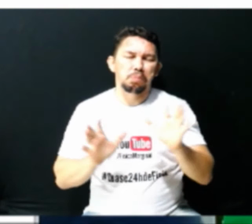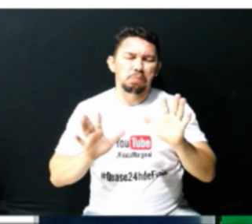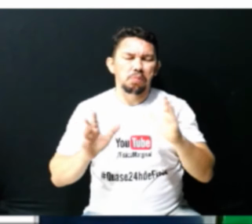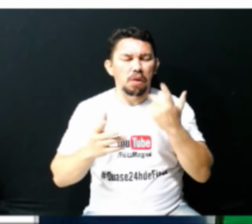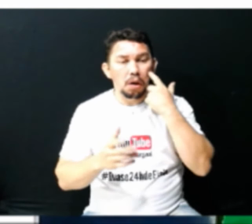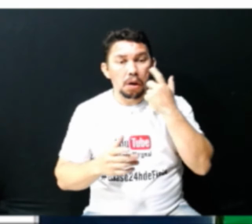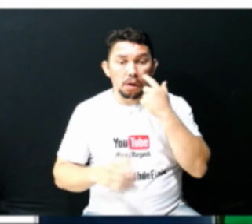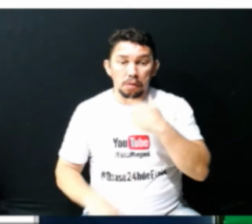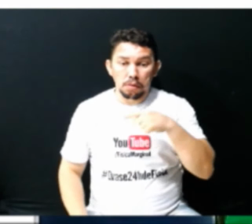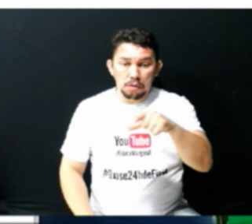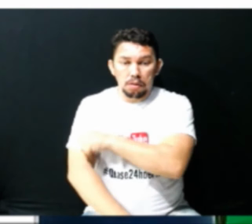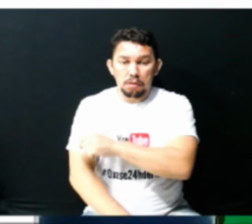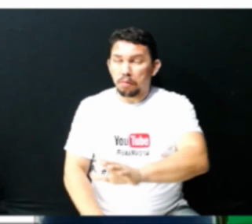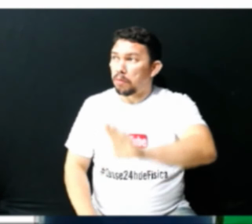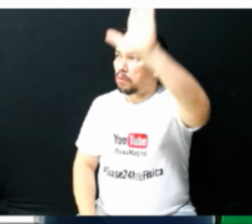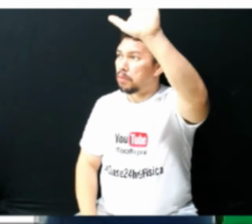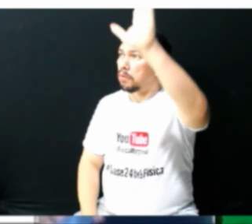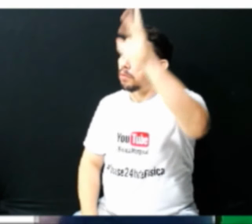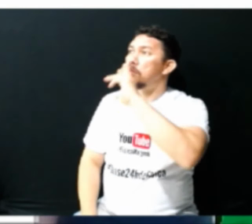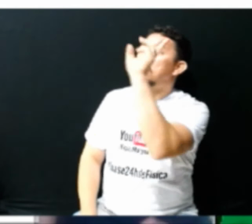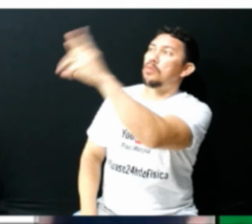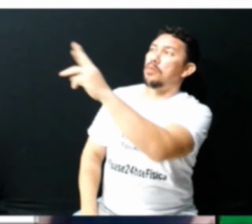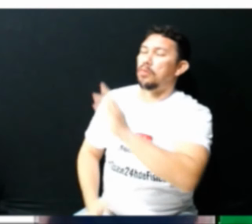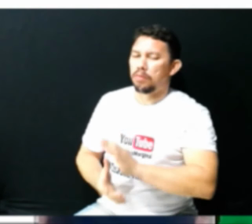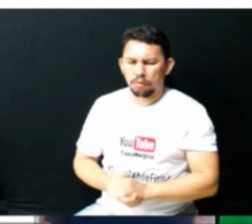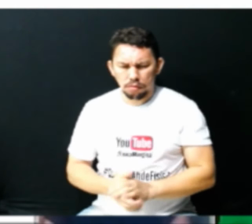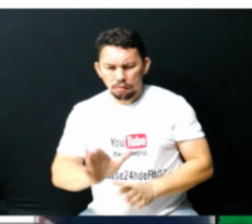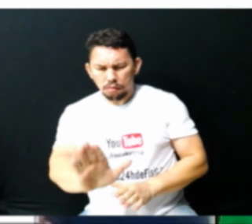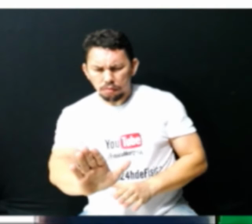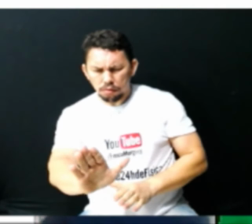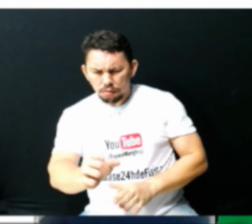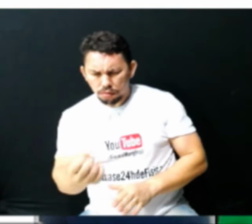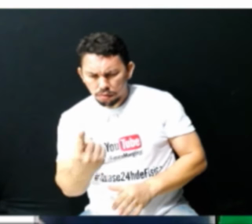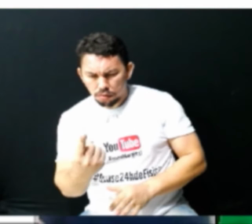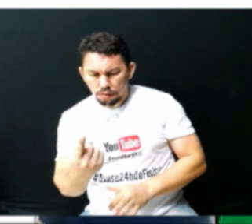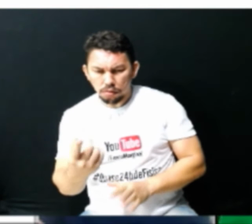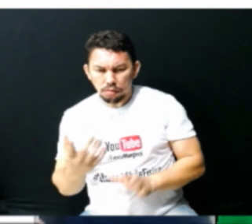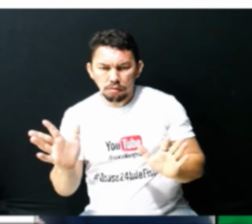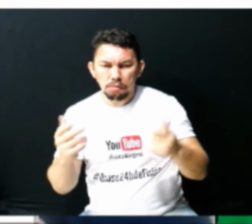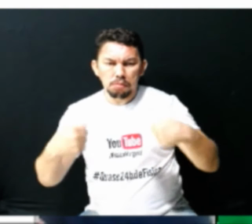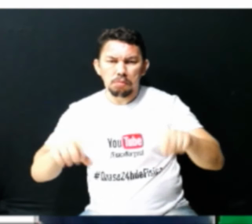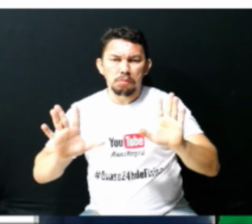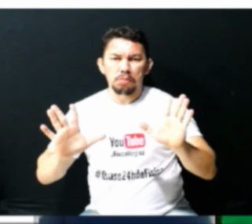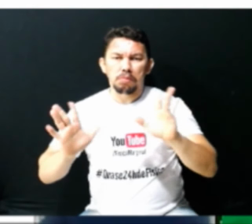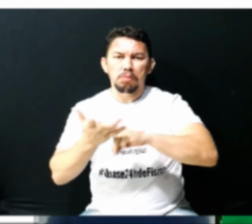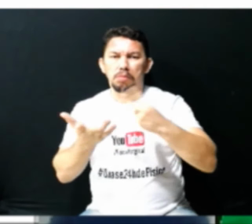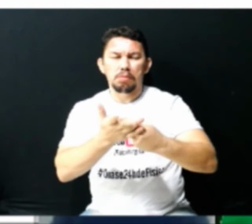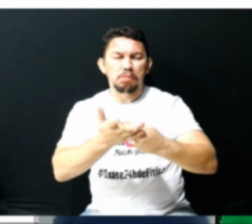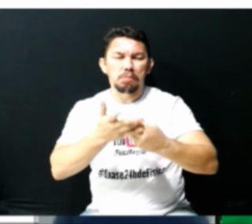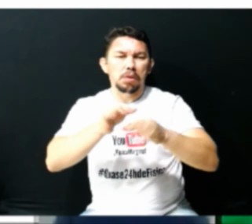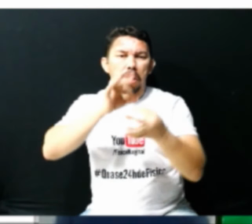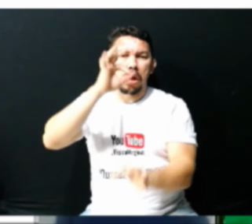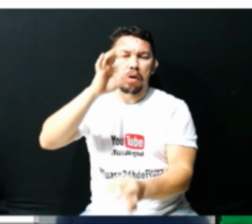menina levantou o braço e falou, pá, a resposta é essa. Aí eu falei, mas ela querendo dizer assim, que não precisava ter feito a interpretação que eu fiz, né? Aí eu falei,